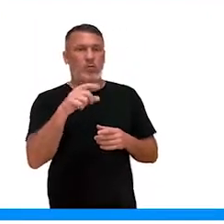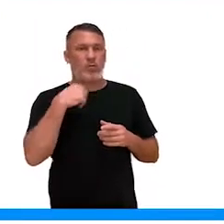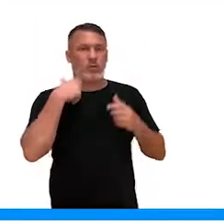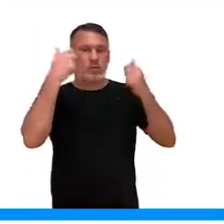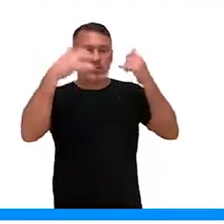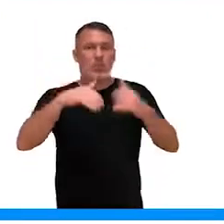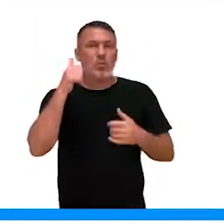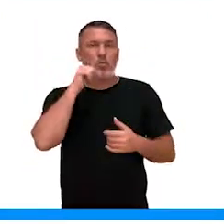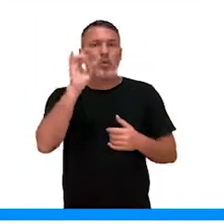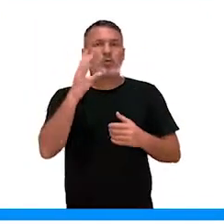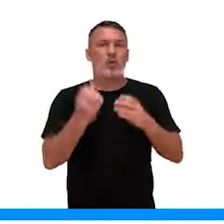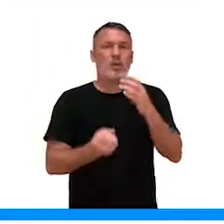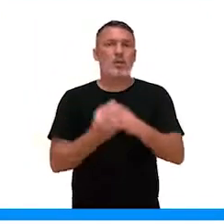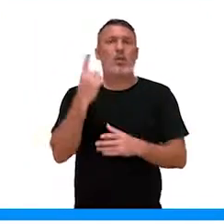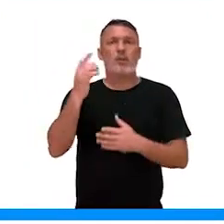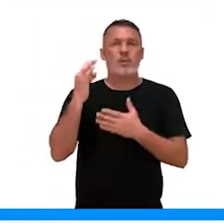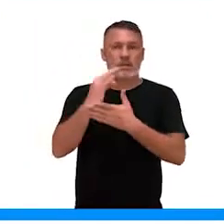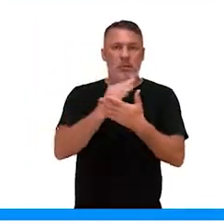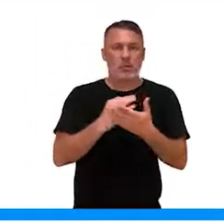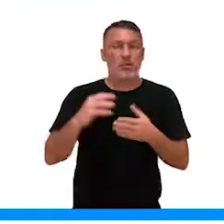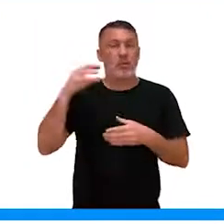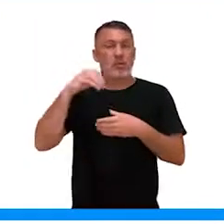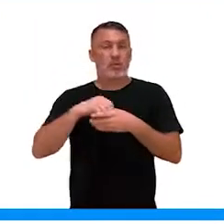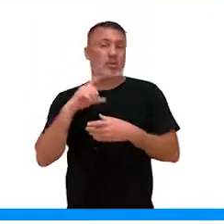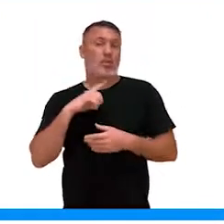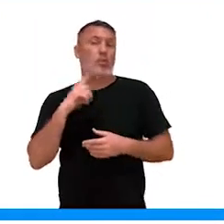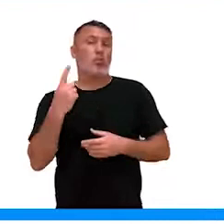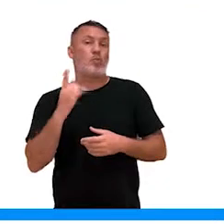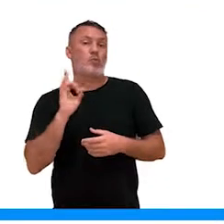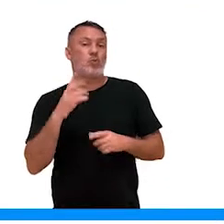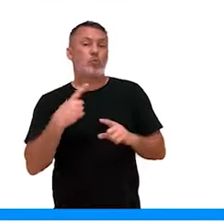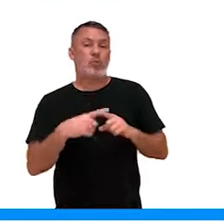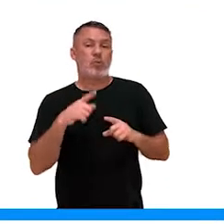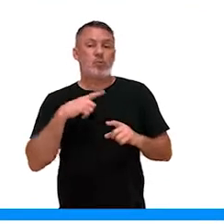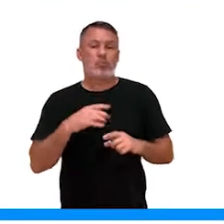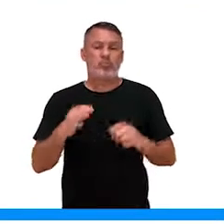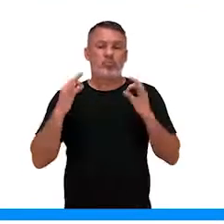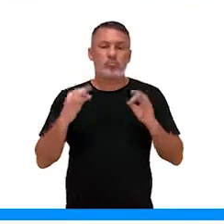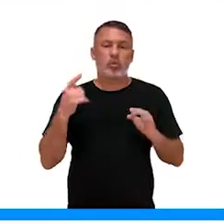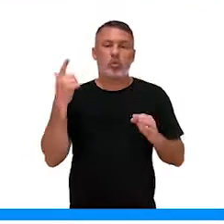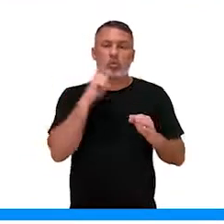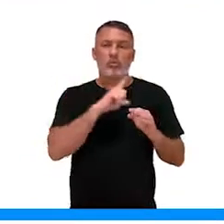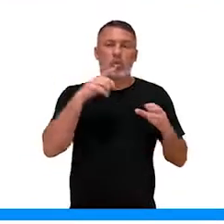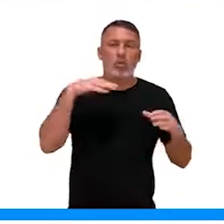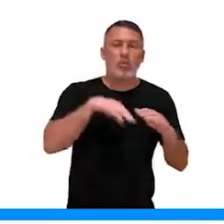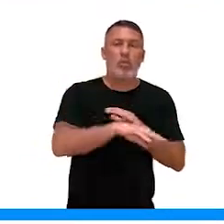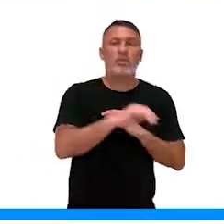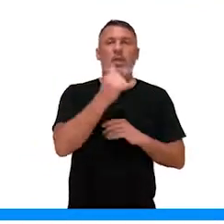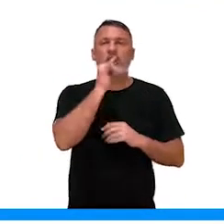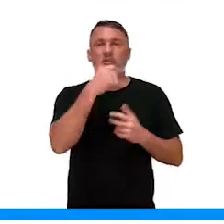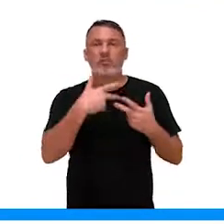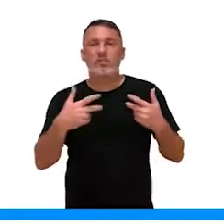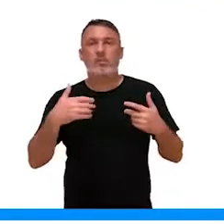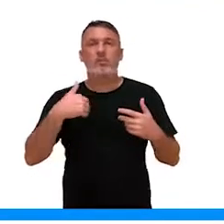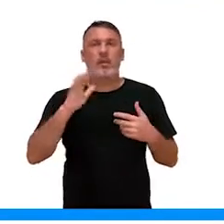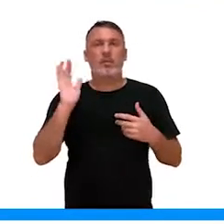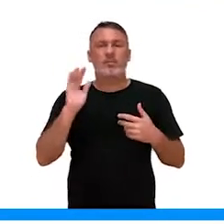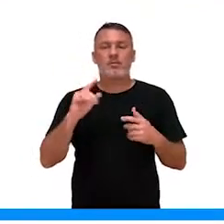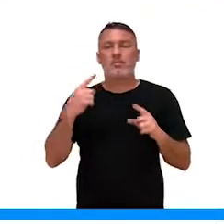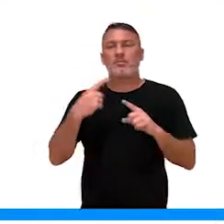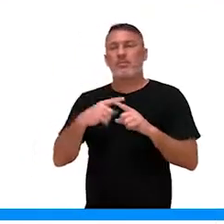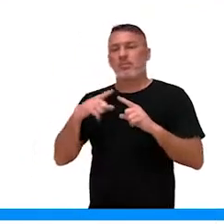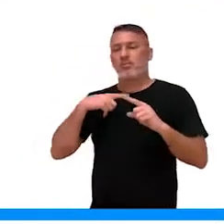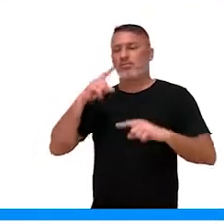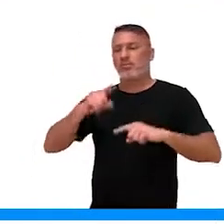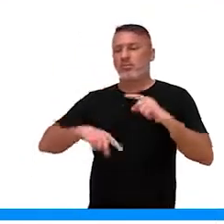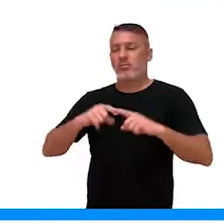como eu disse que as mulheres só produzem uma célula, elas produzem uma justamente para ter um acúmulo energético maior.